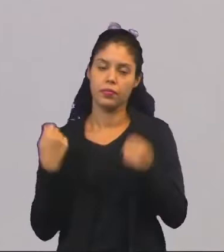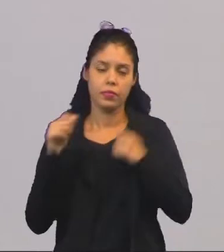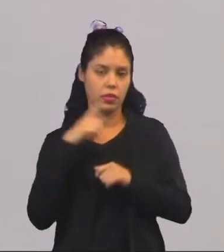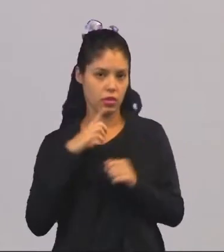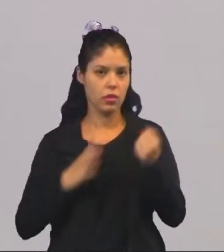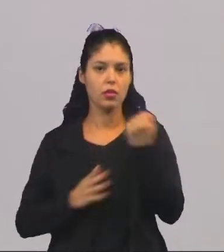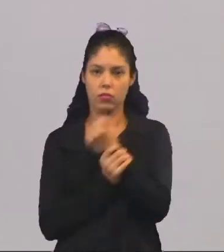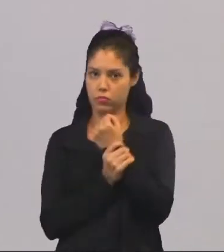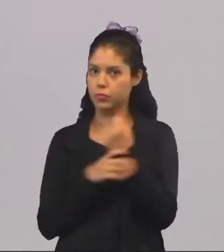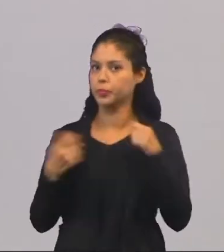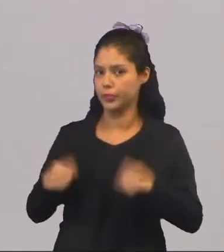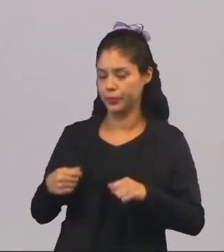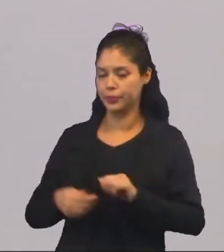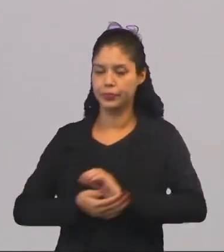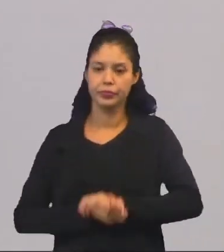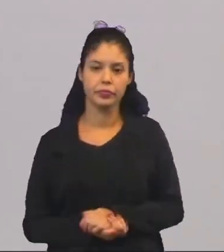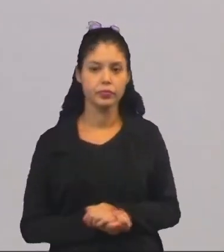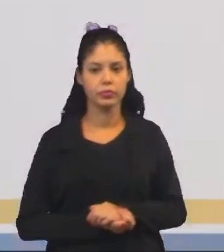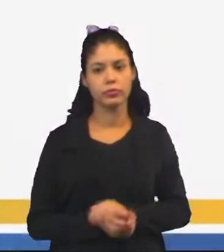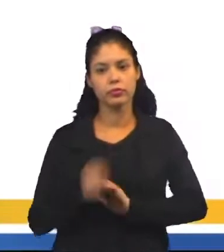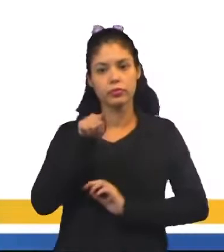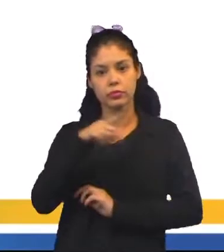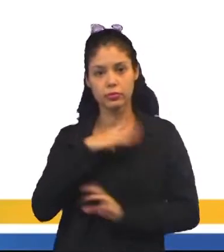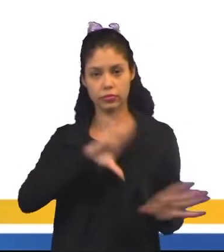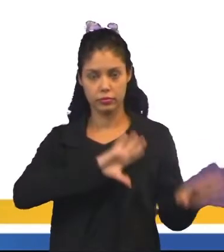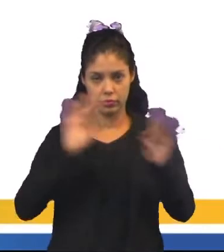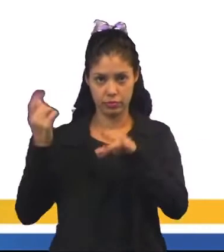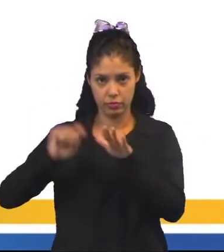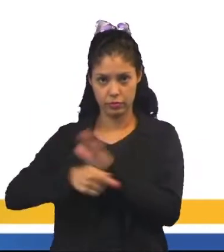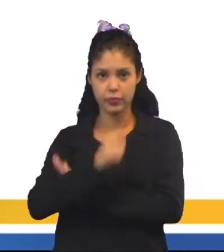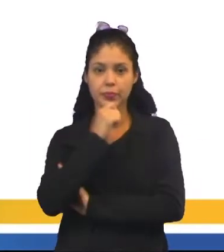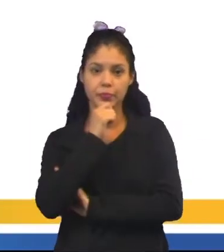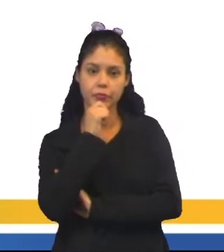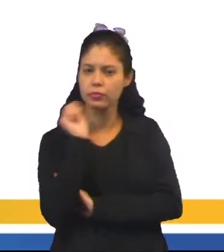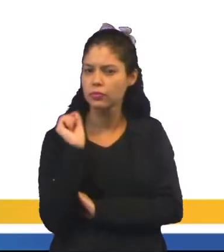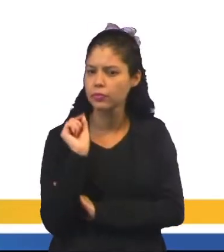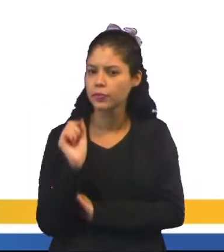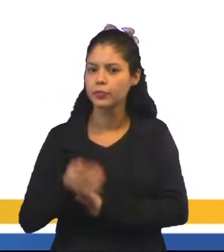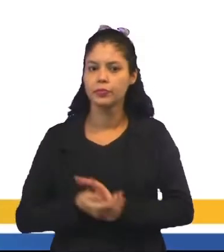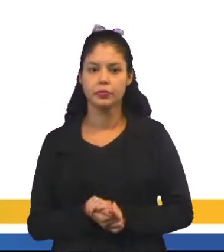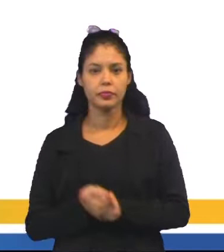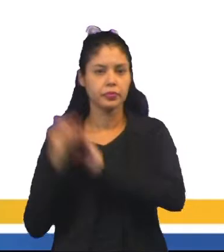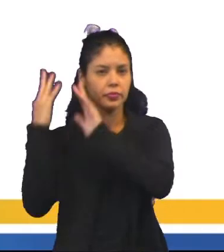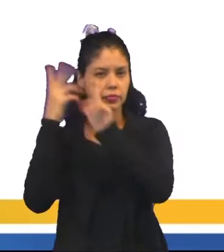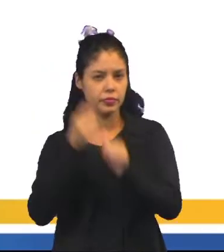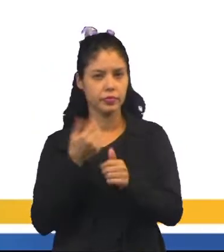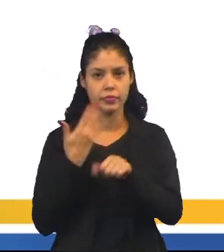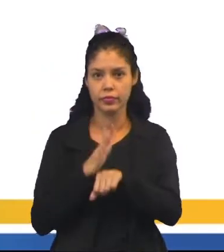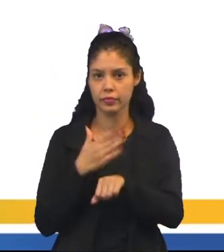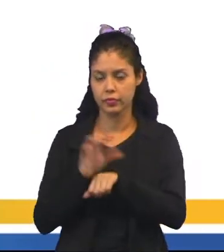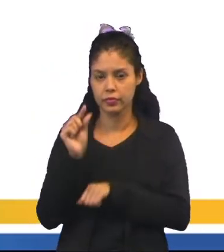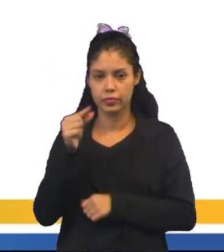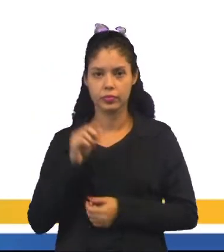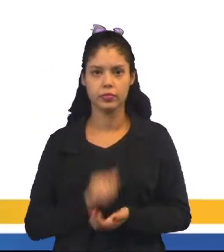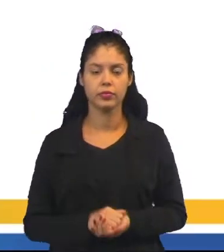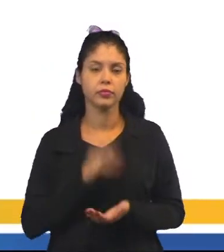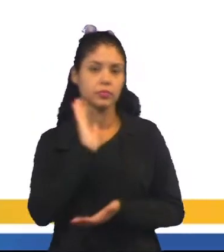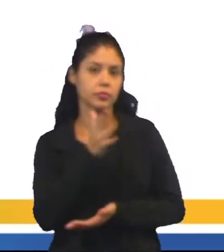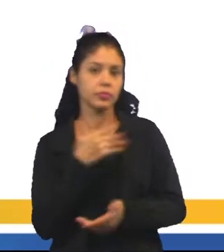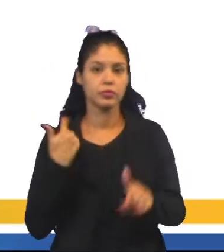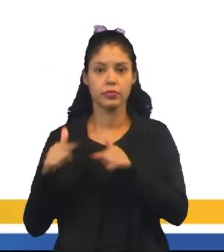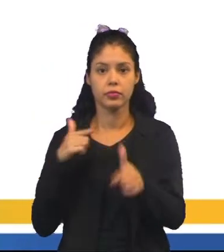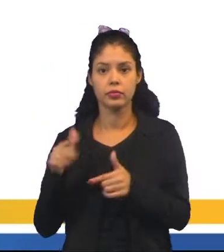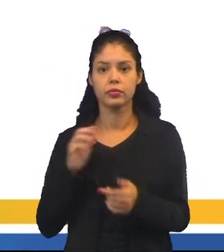são necessárias. Aí aqui a gente vai se aprofundar em que aspecto? Relembrar um pouquinho das práticas que a gente já viu, a gente já